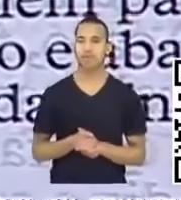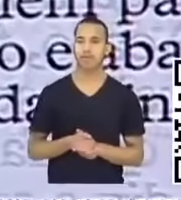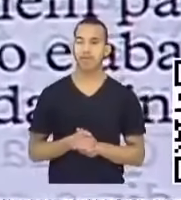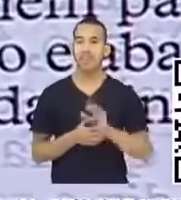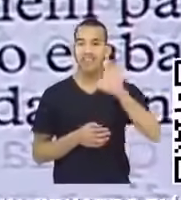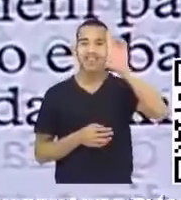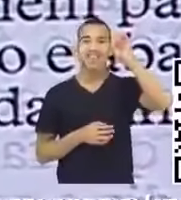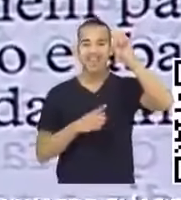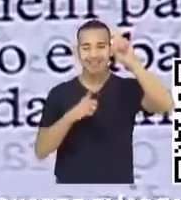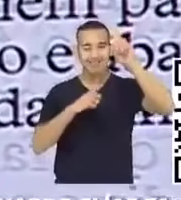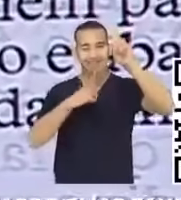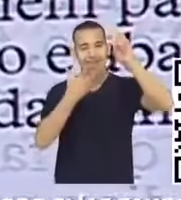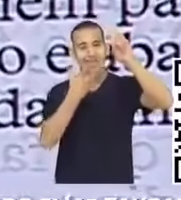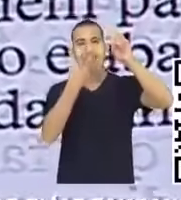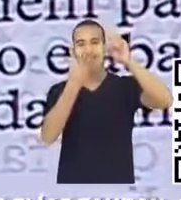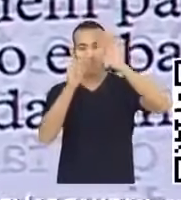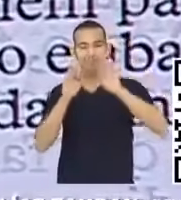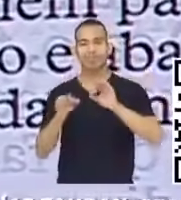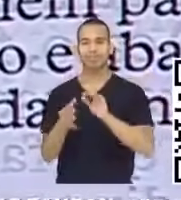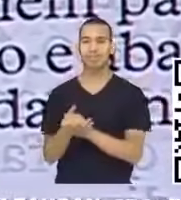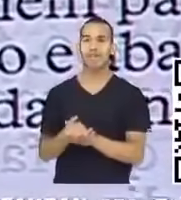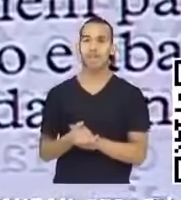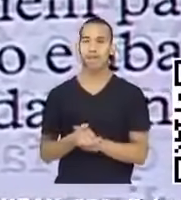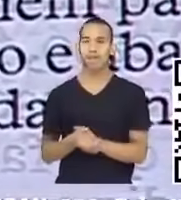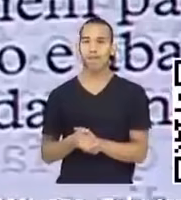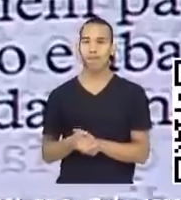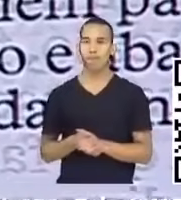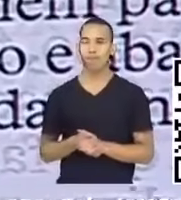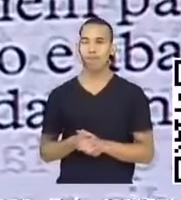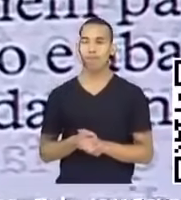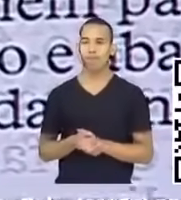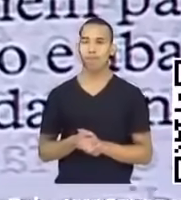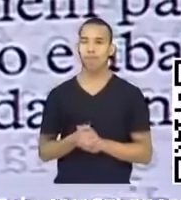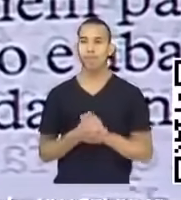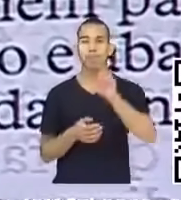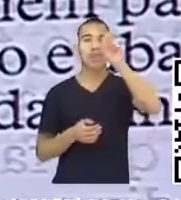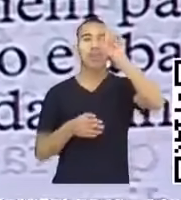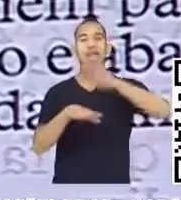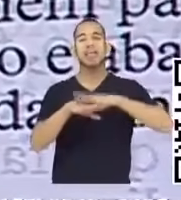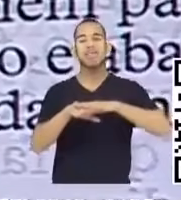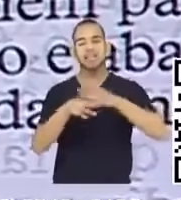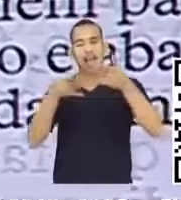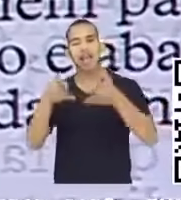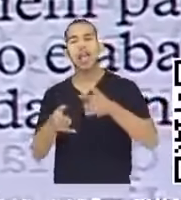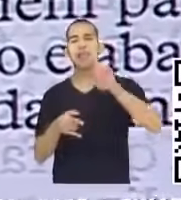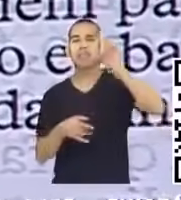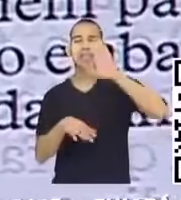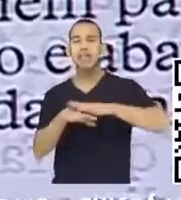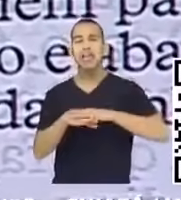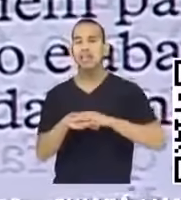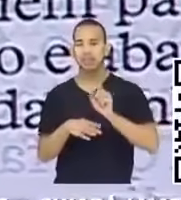a Deus é tremendo na igreja quem foi que fez a cama dele